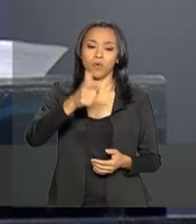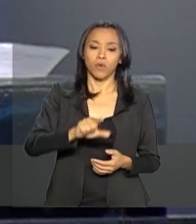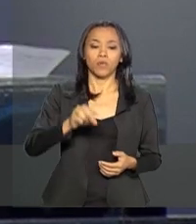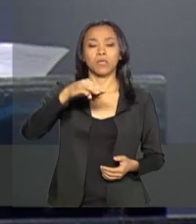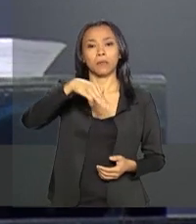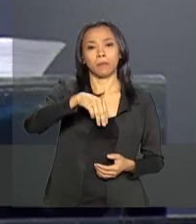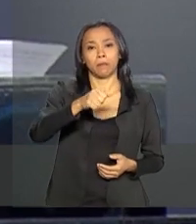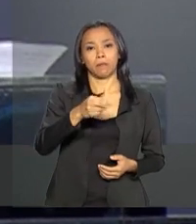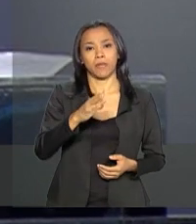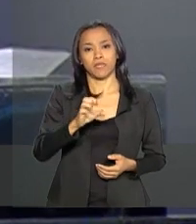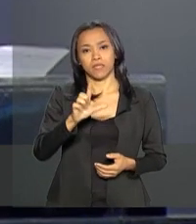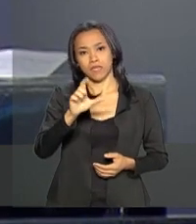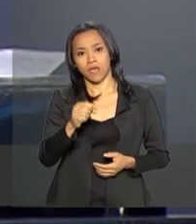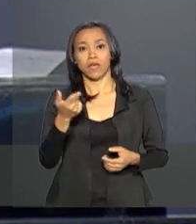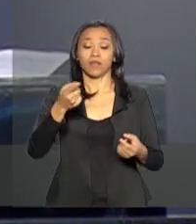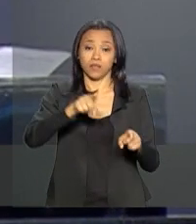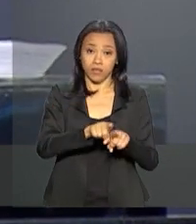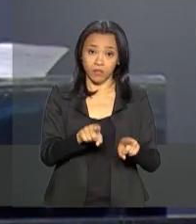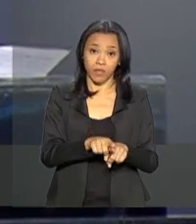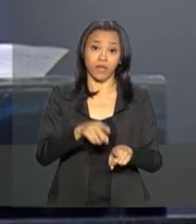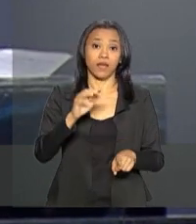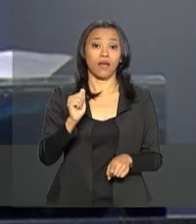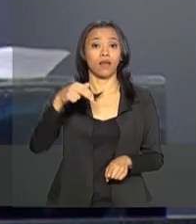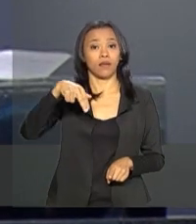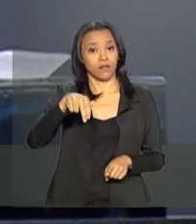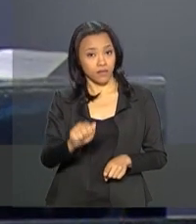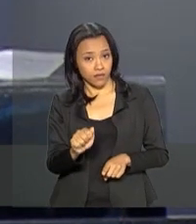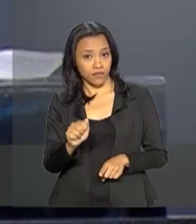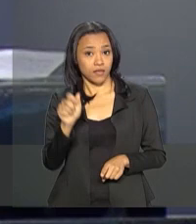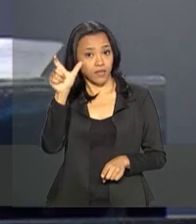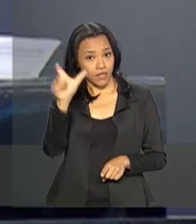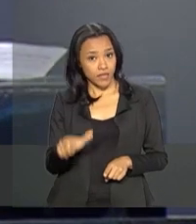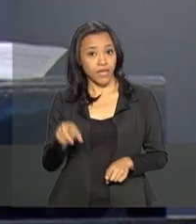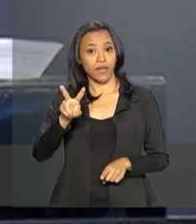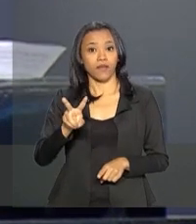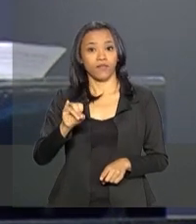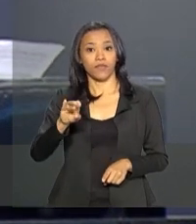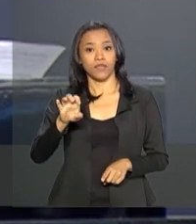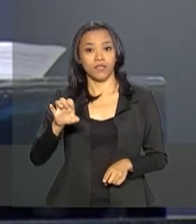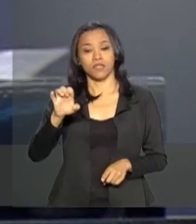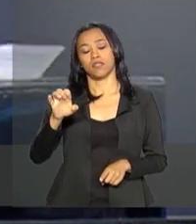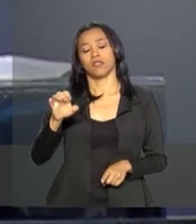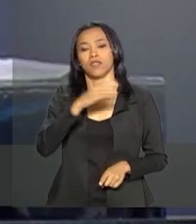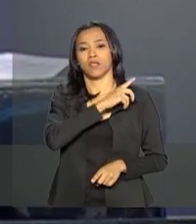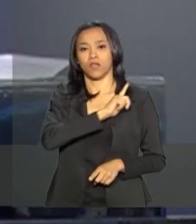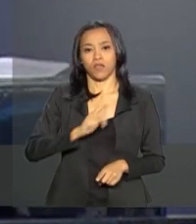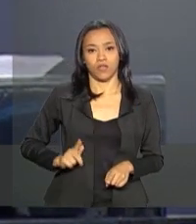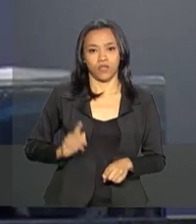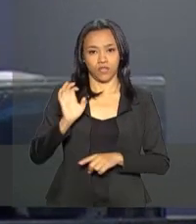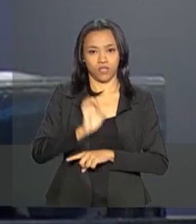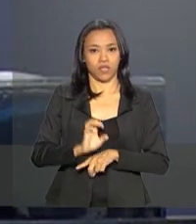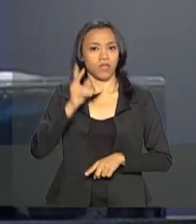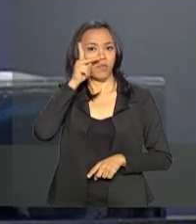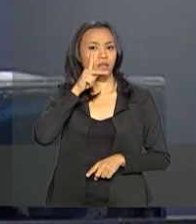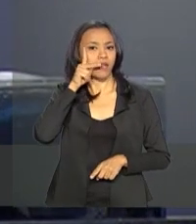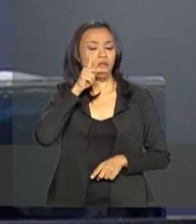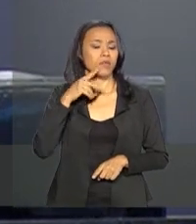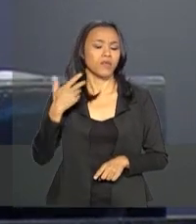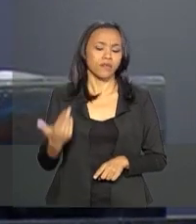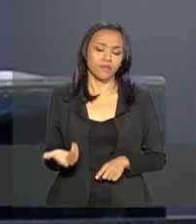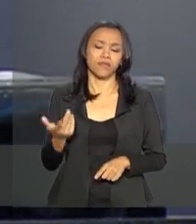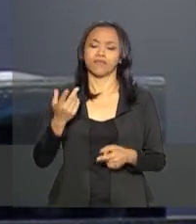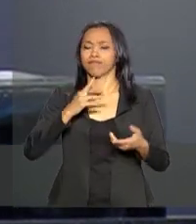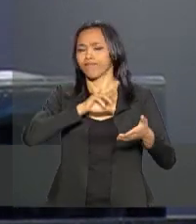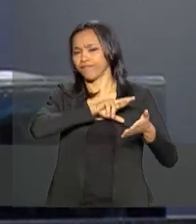Matos, a Ana Lígia Feliciana, vice-governadora do Estado da Paraíba, né? Enfim, todos